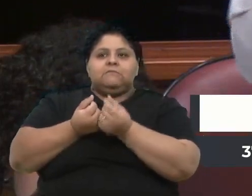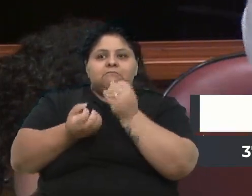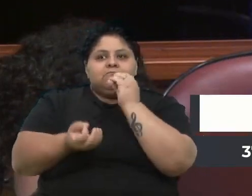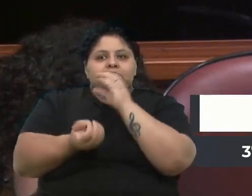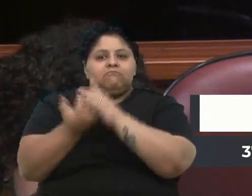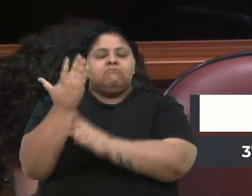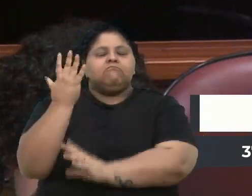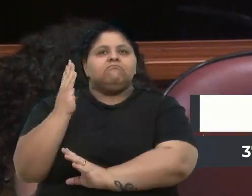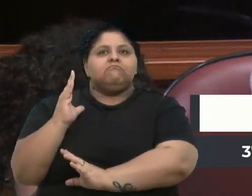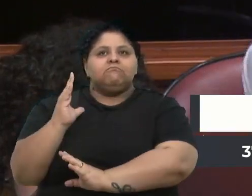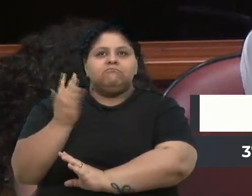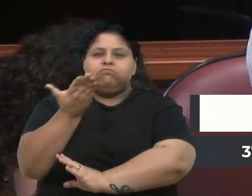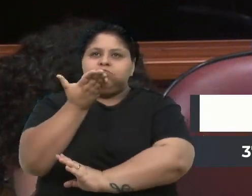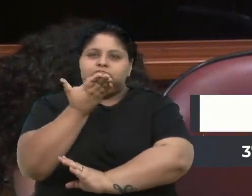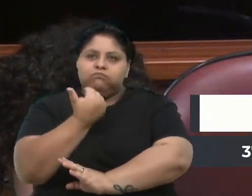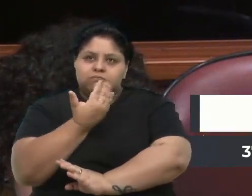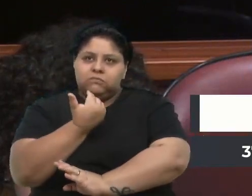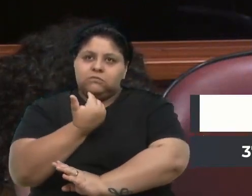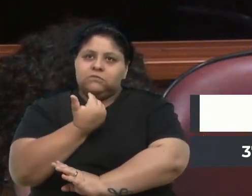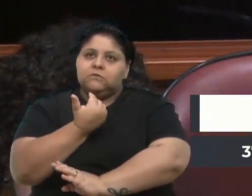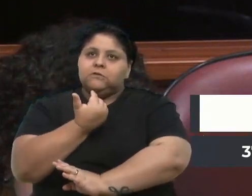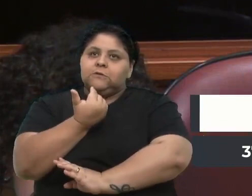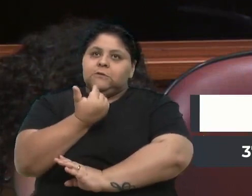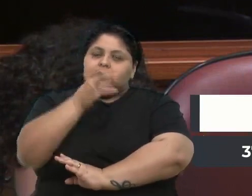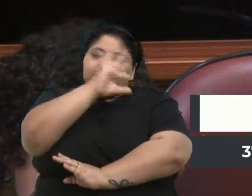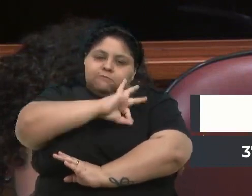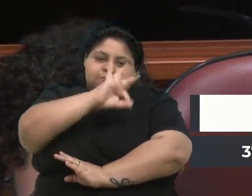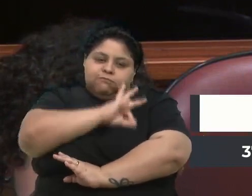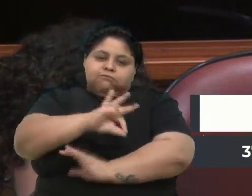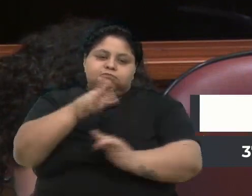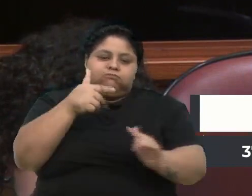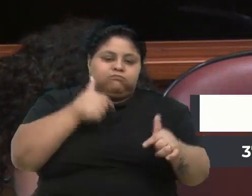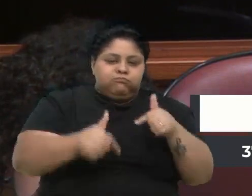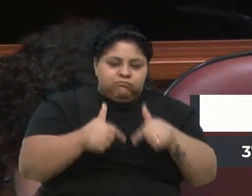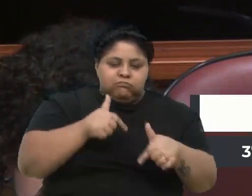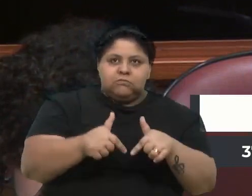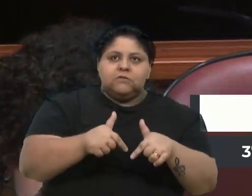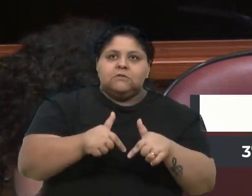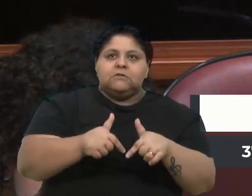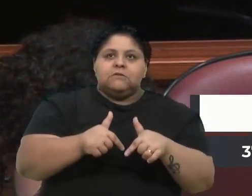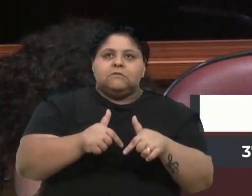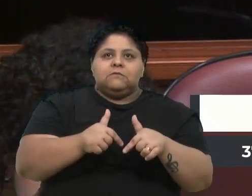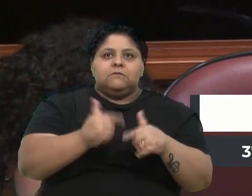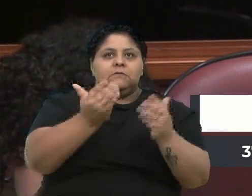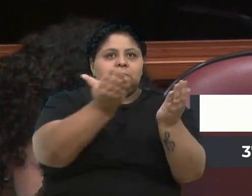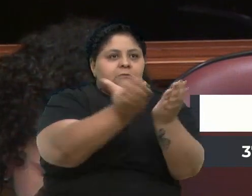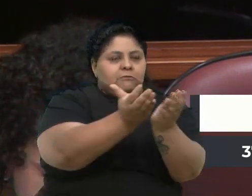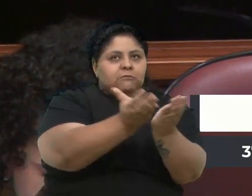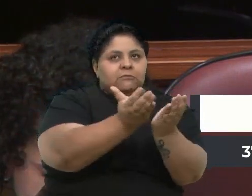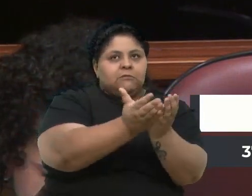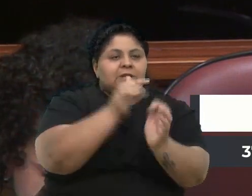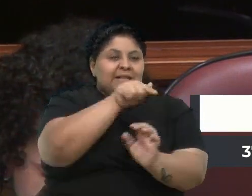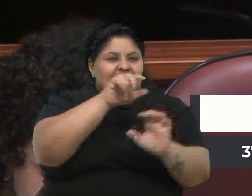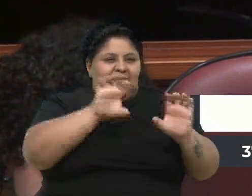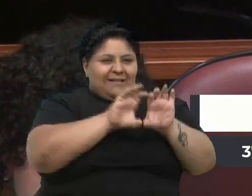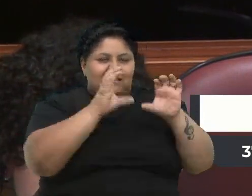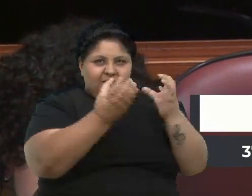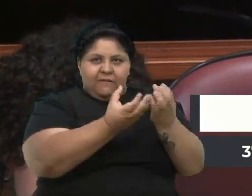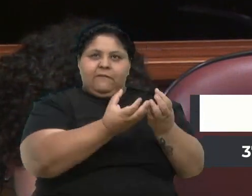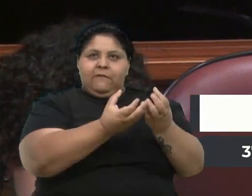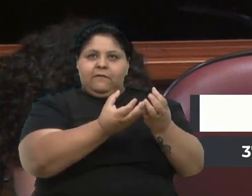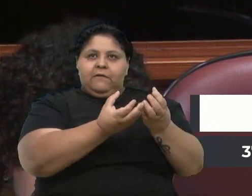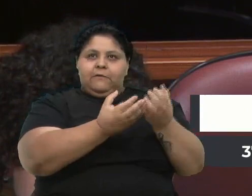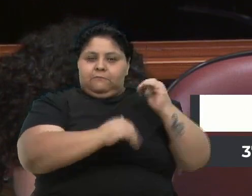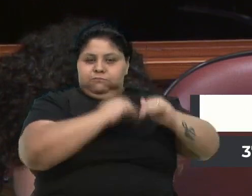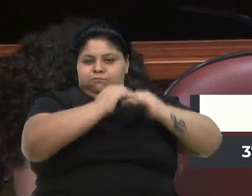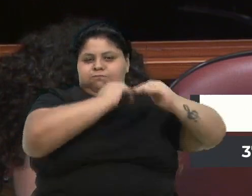gerando alimentos, renda, ocupação, né, a escola lá da comunidade acaba